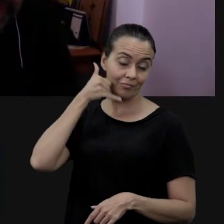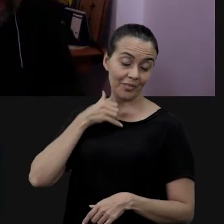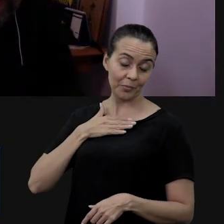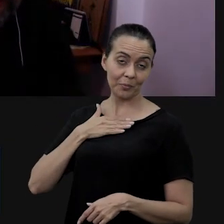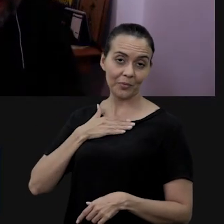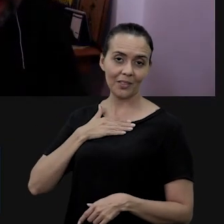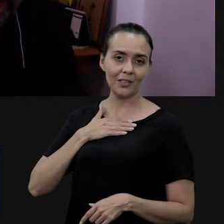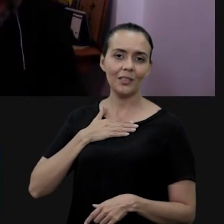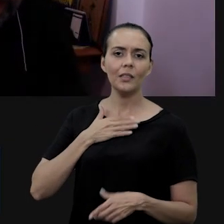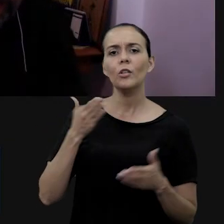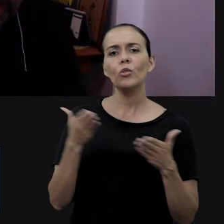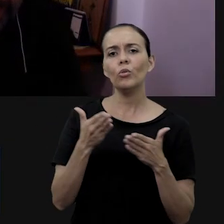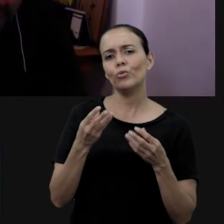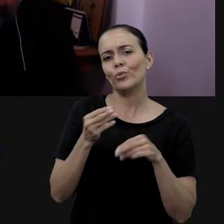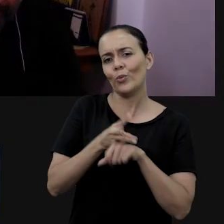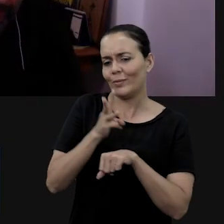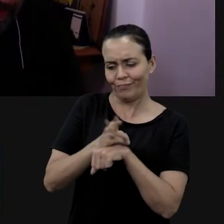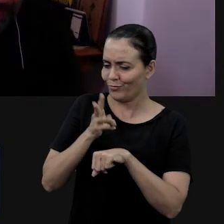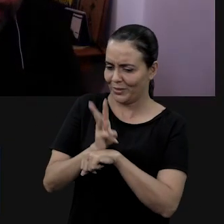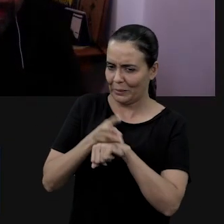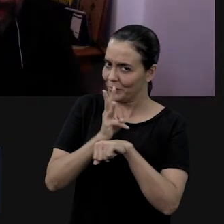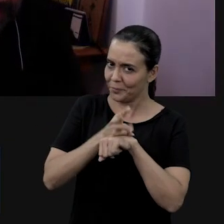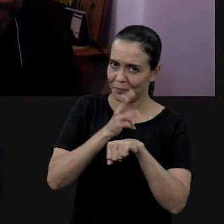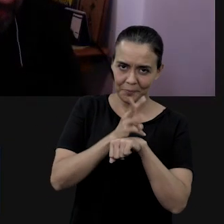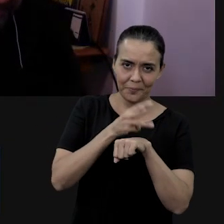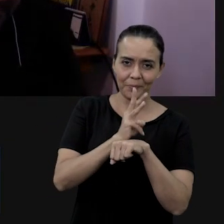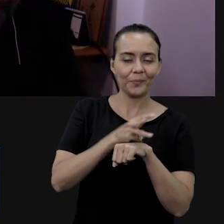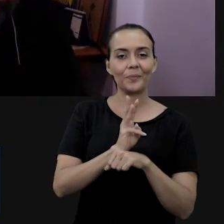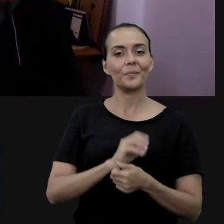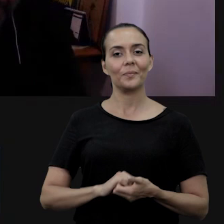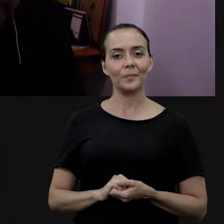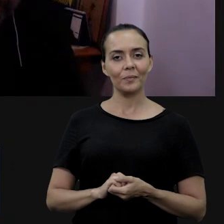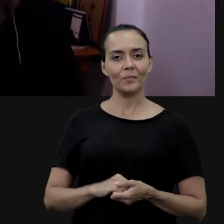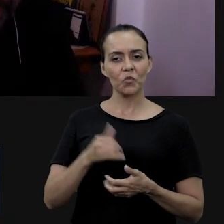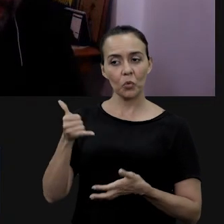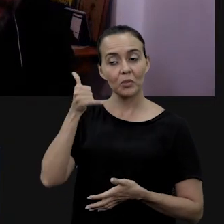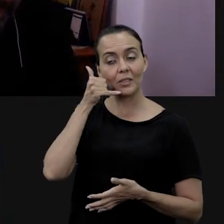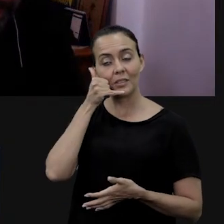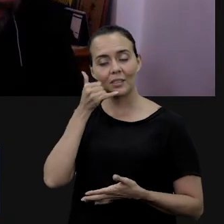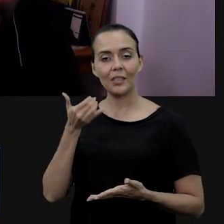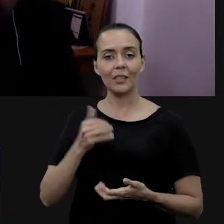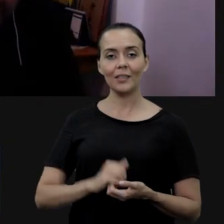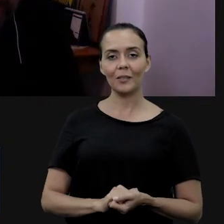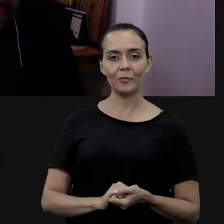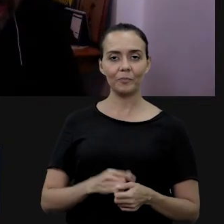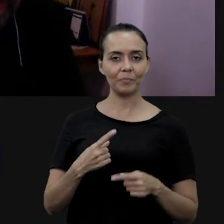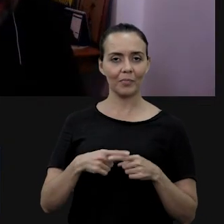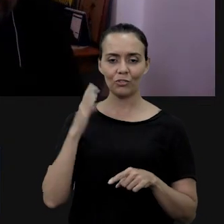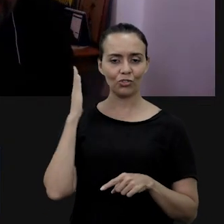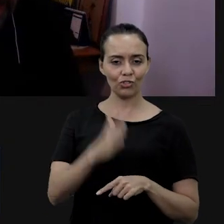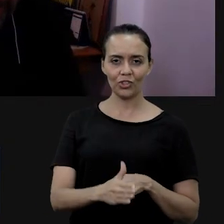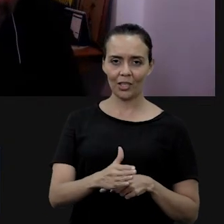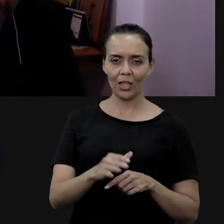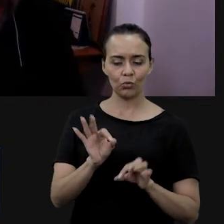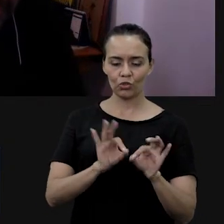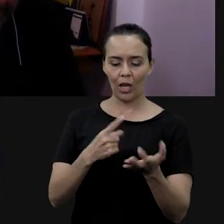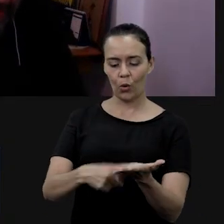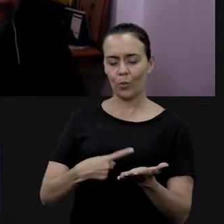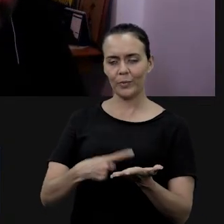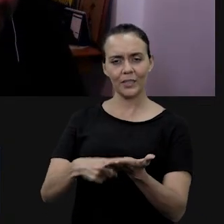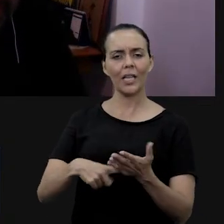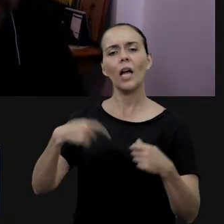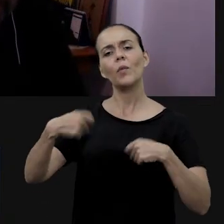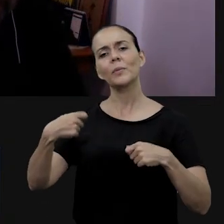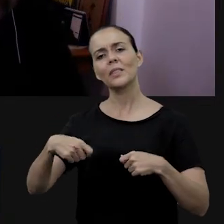em contato. E daí, hoje em dia, é muito WhatsApp, né? Acabou que, ou uma ligação, já vamos direto